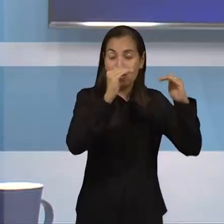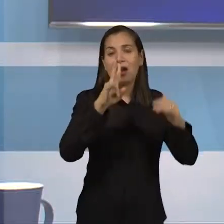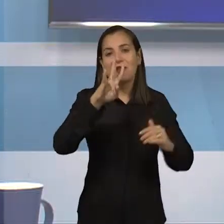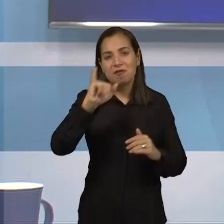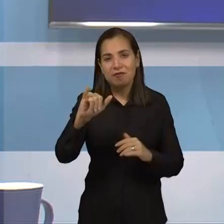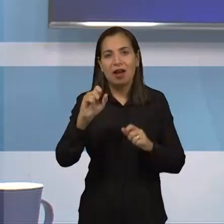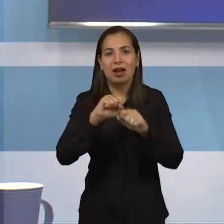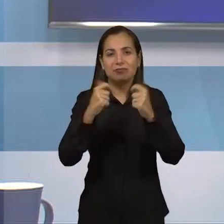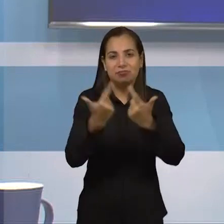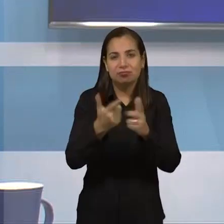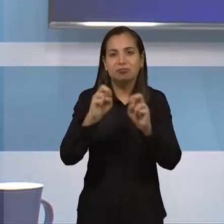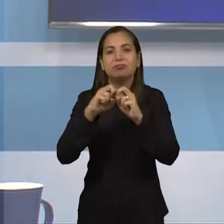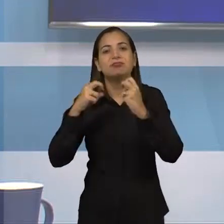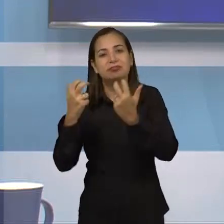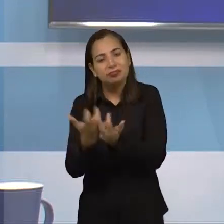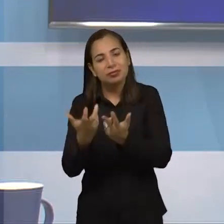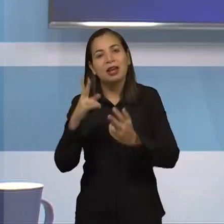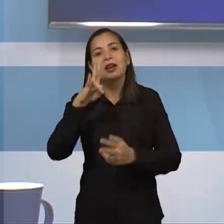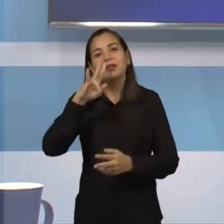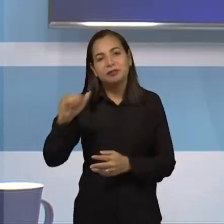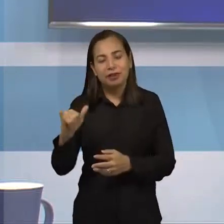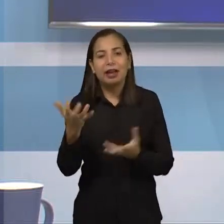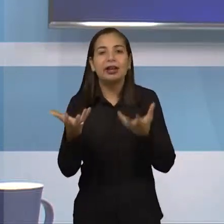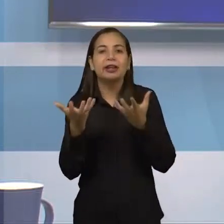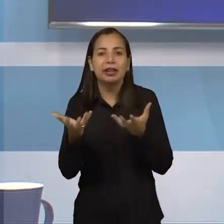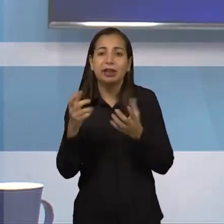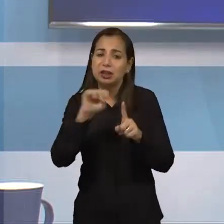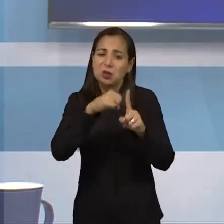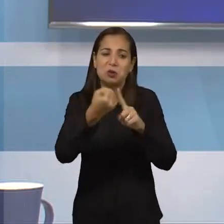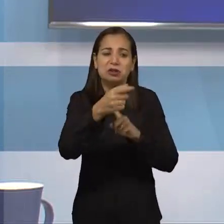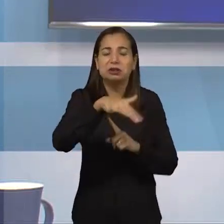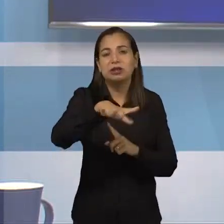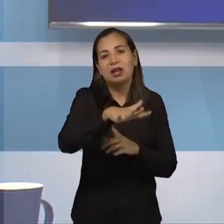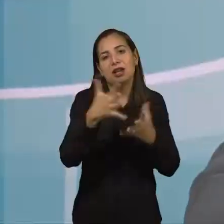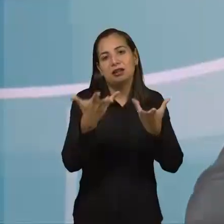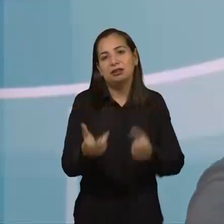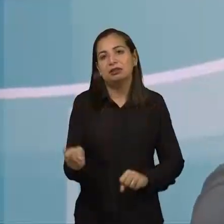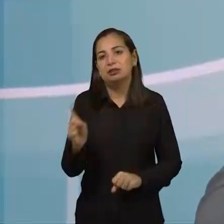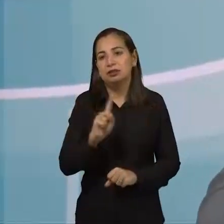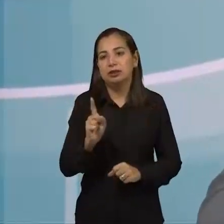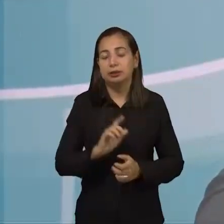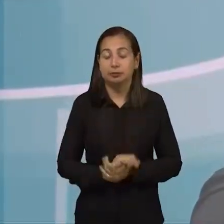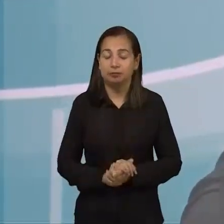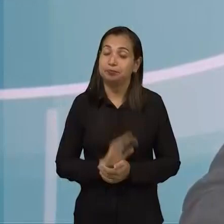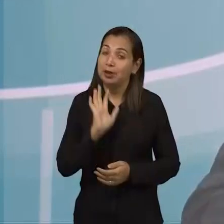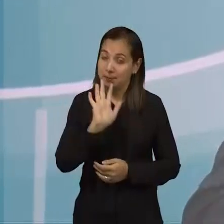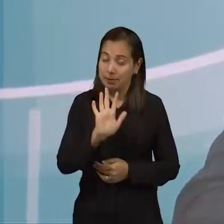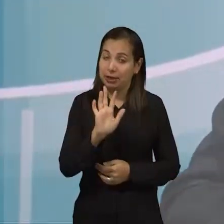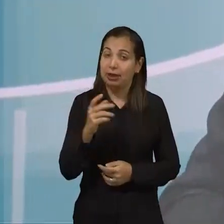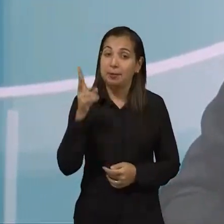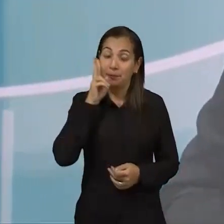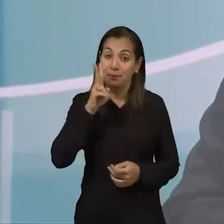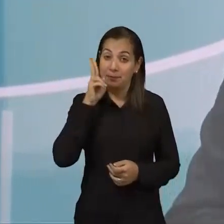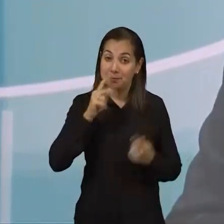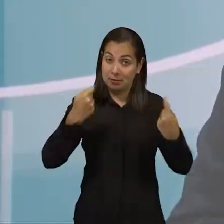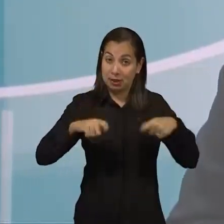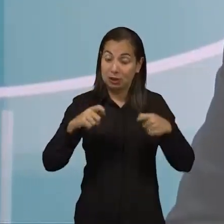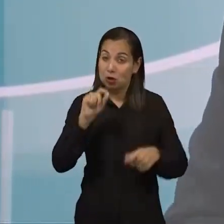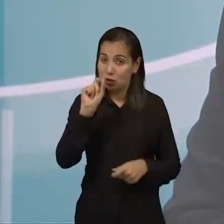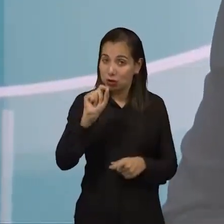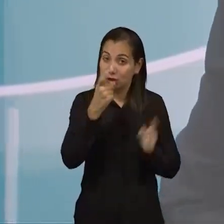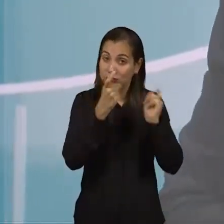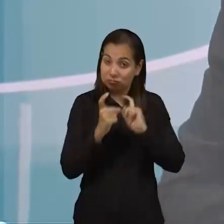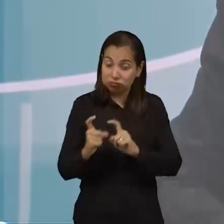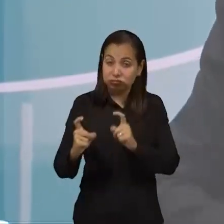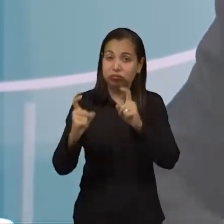assembleias, com as câmaras municipais, a sociedade não vai aceitar isso. Só uma questão, pontuar sobre isso também, a gente tem que lembrar também que essas discussões, esse clima,